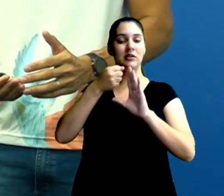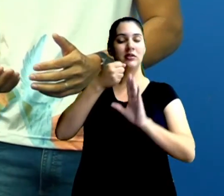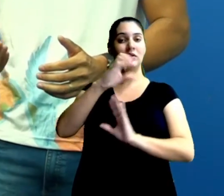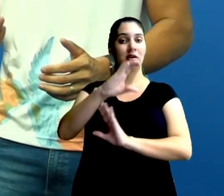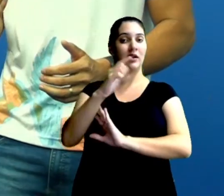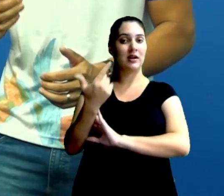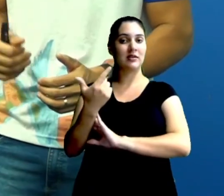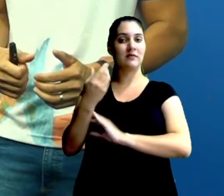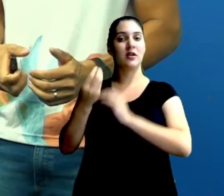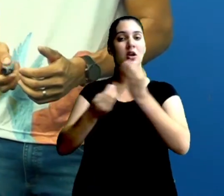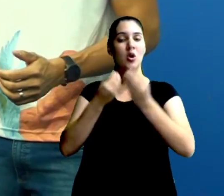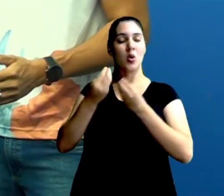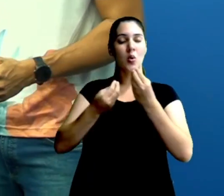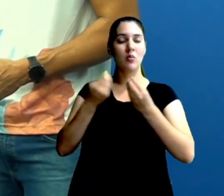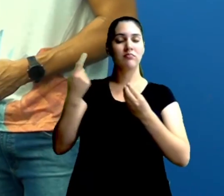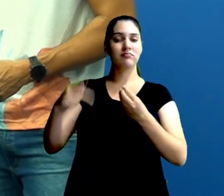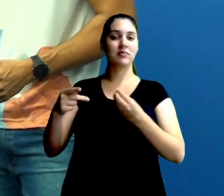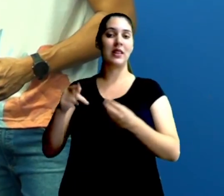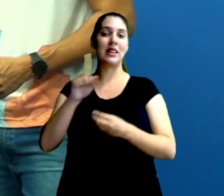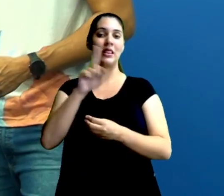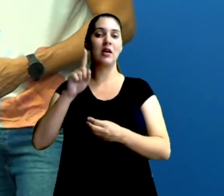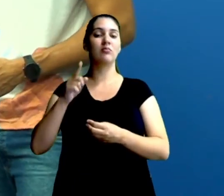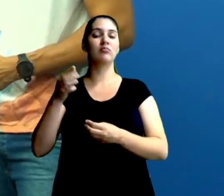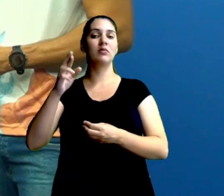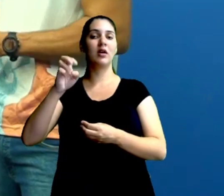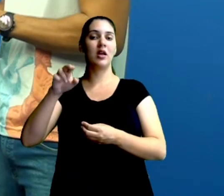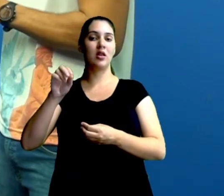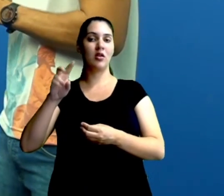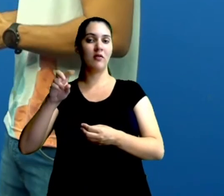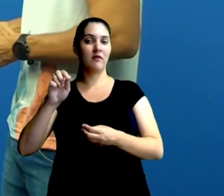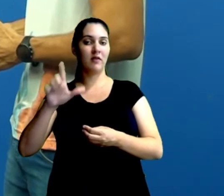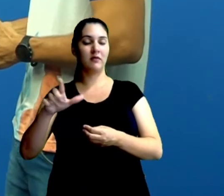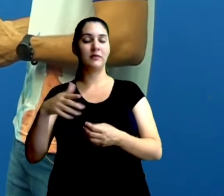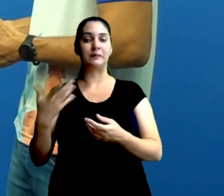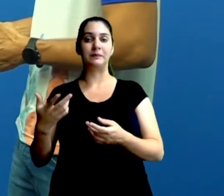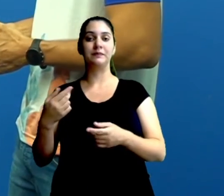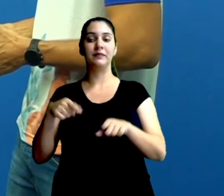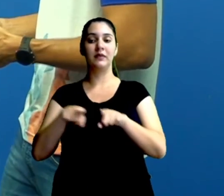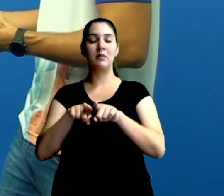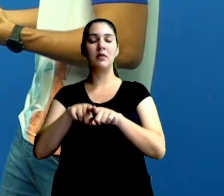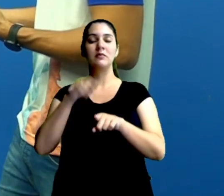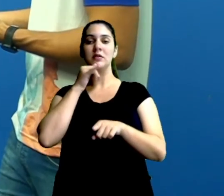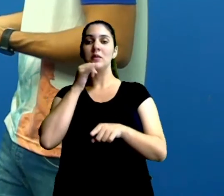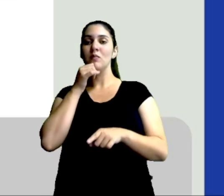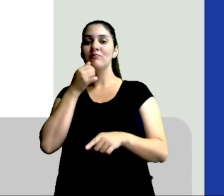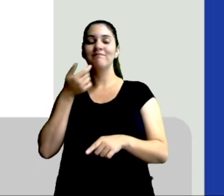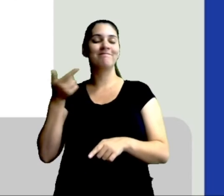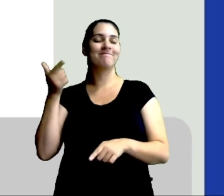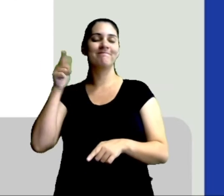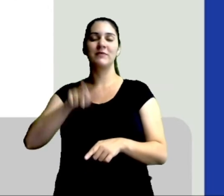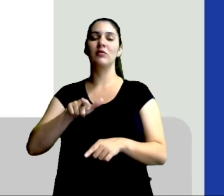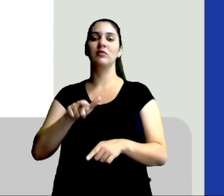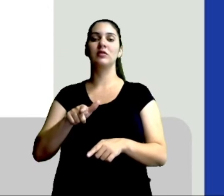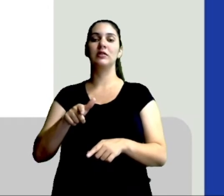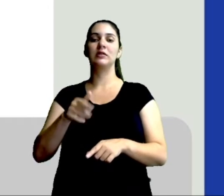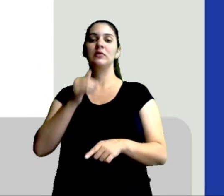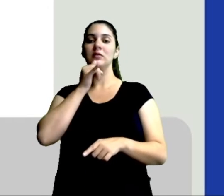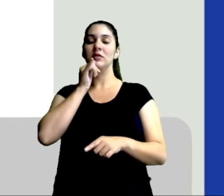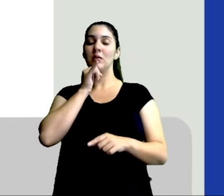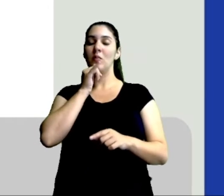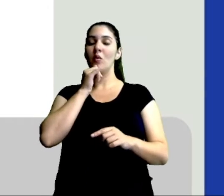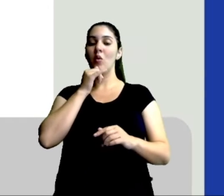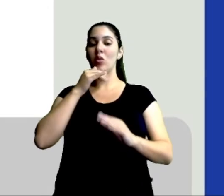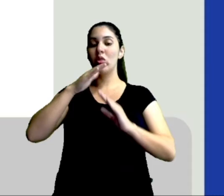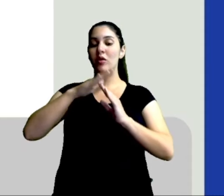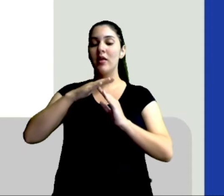carvão mineral como não renovável. Não se renova numa escala de tempo humana.